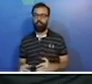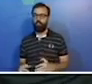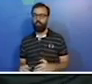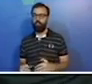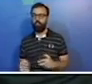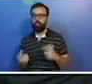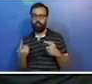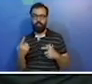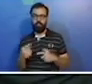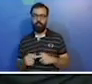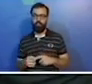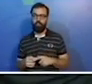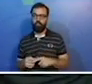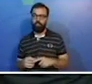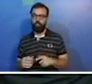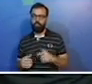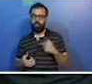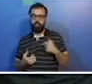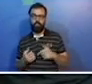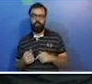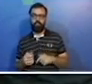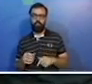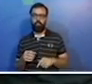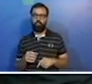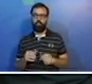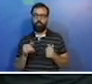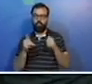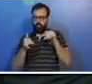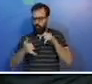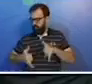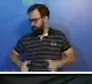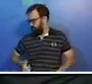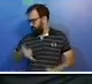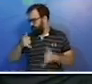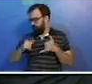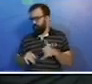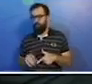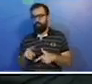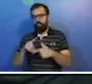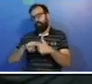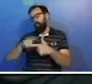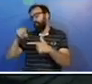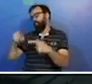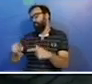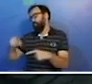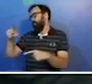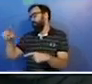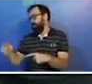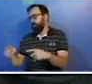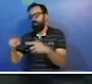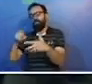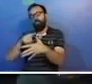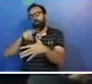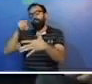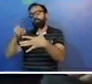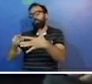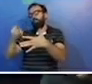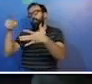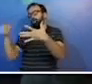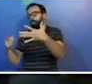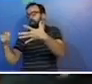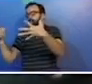é só o tracinho não, tá? É o traço, mas com a seta, indicando o quê? Que a energia da planta está